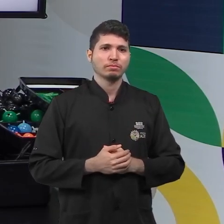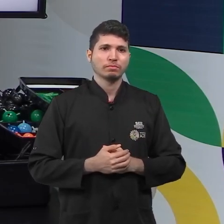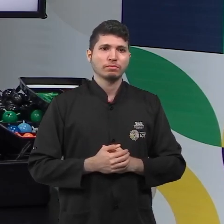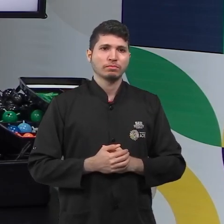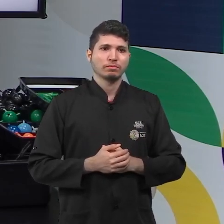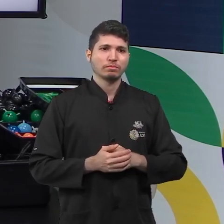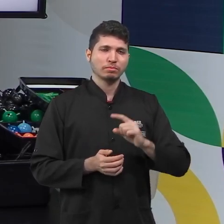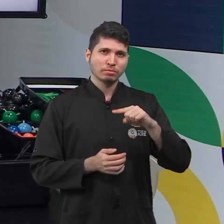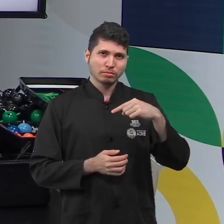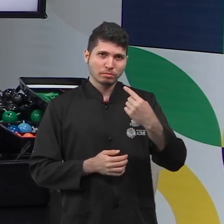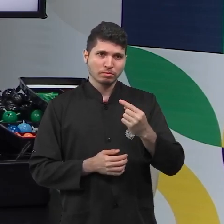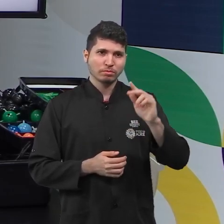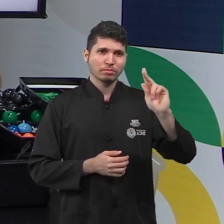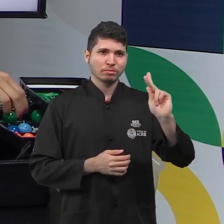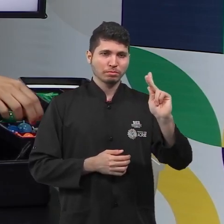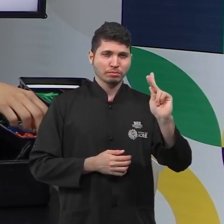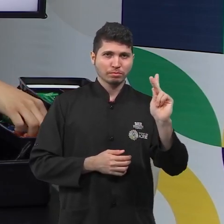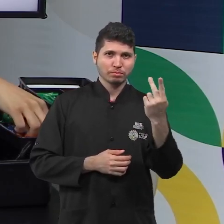pontinha.